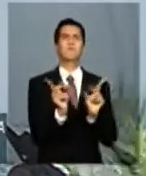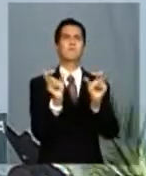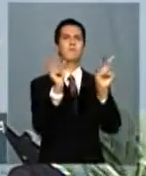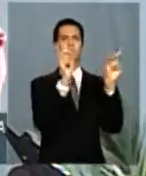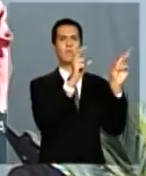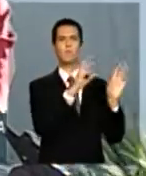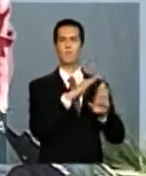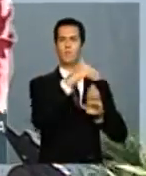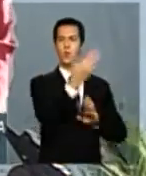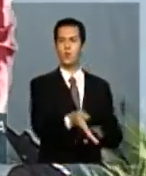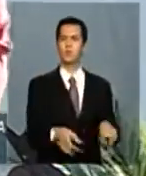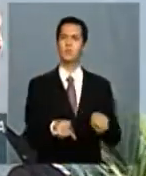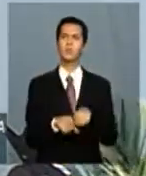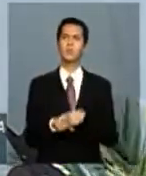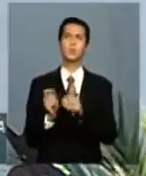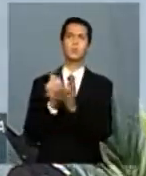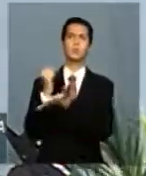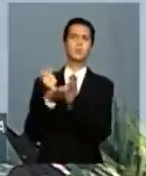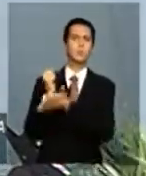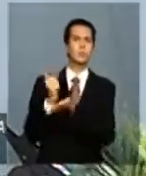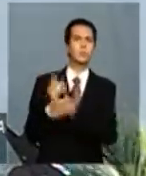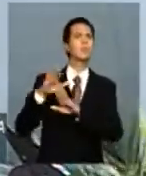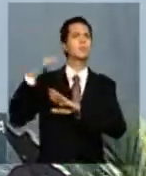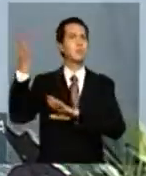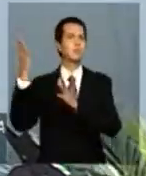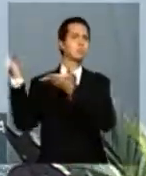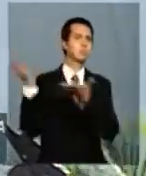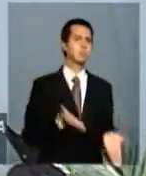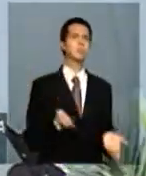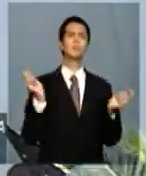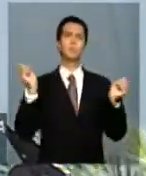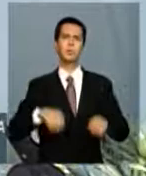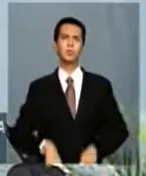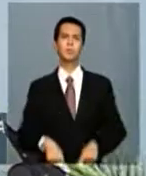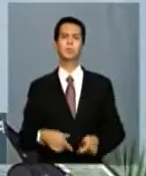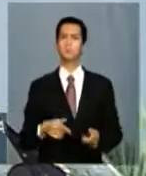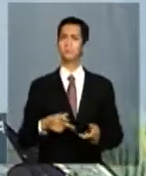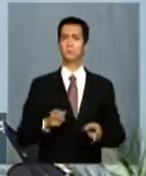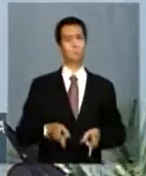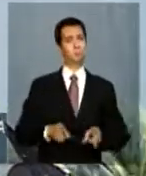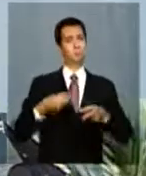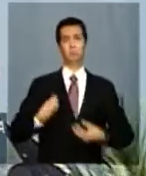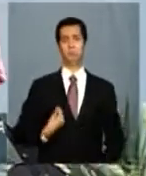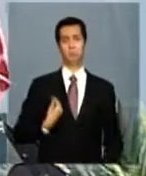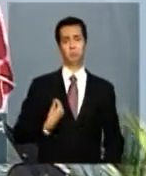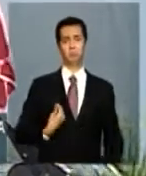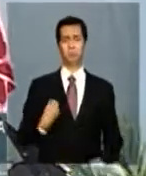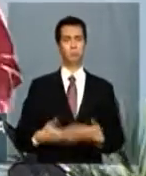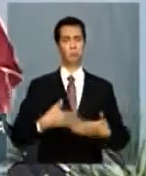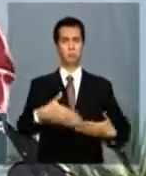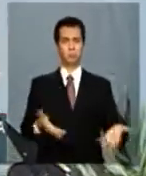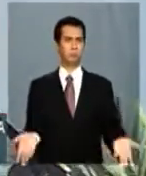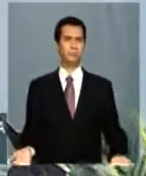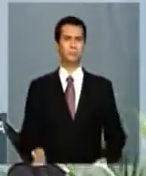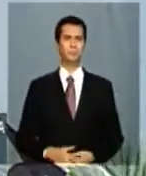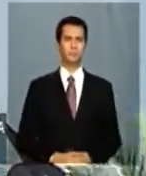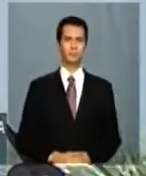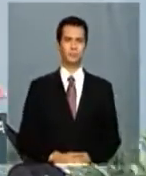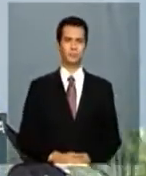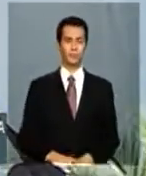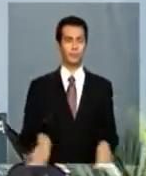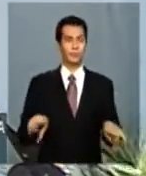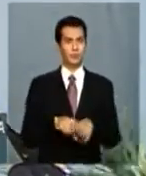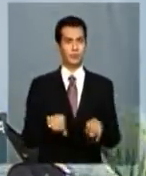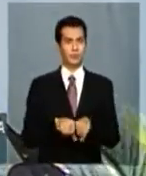exportando, continuem importando, continuem, enfim, funcionando. Ao mesmo tempo, a gente